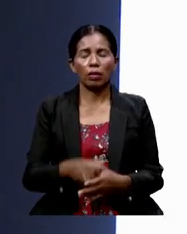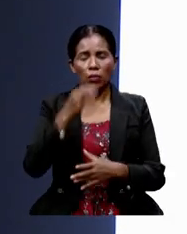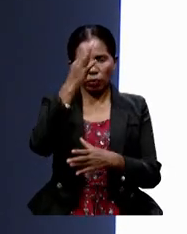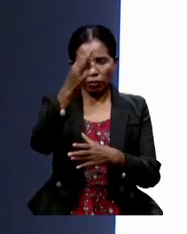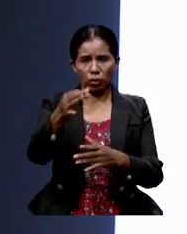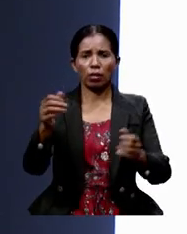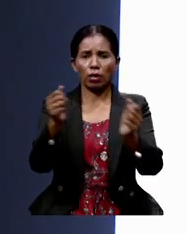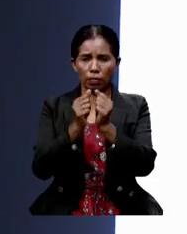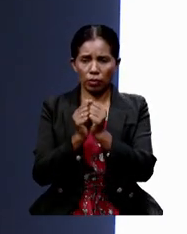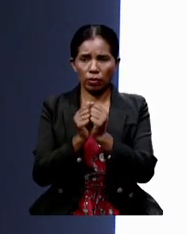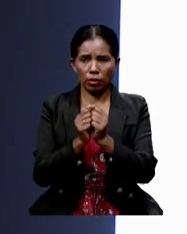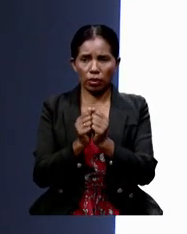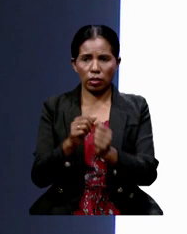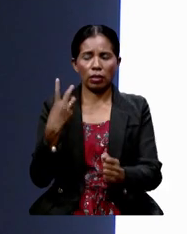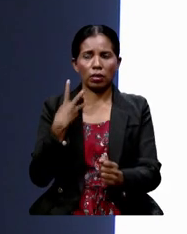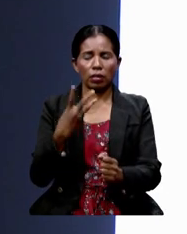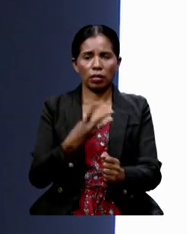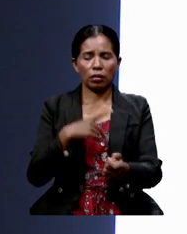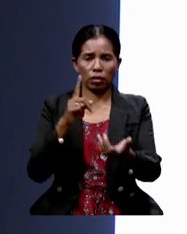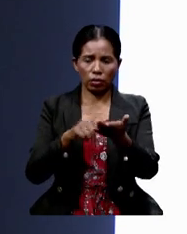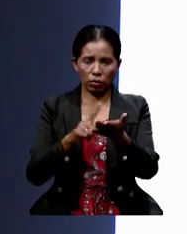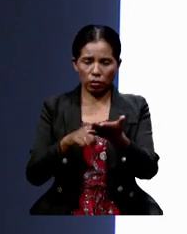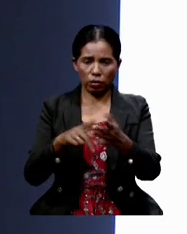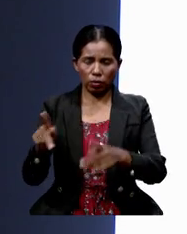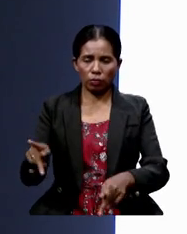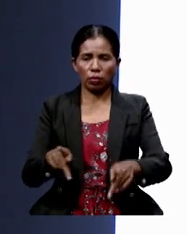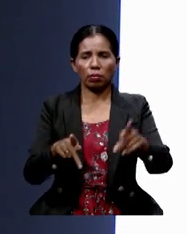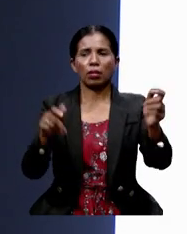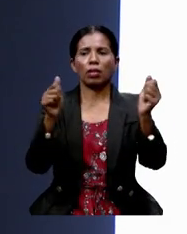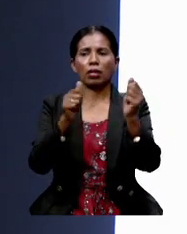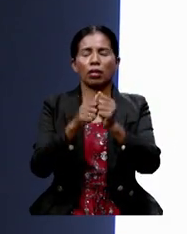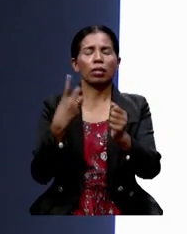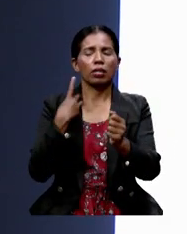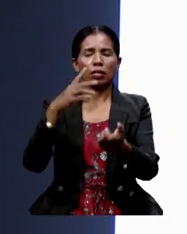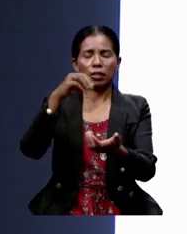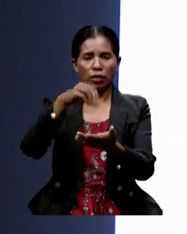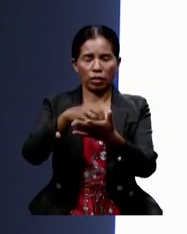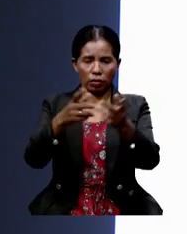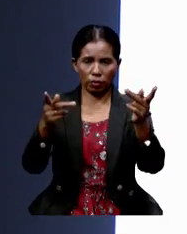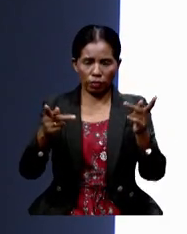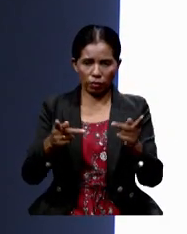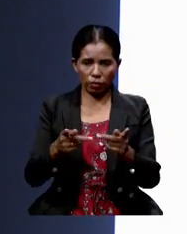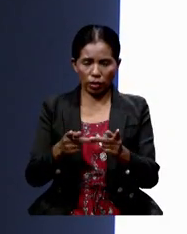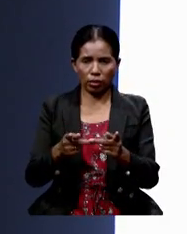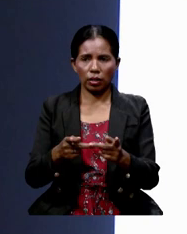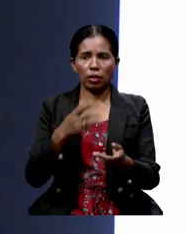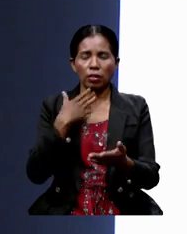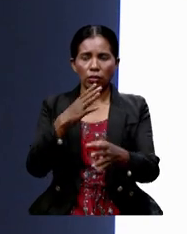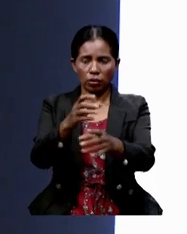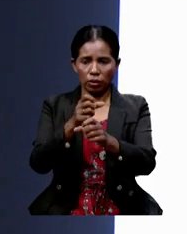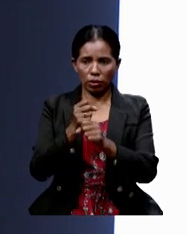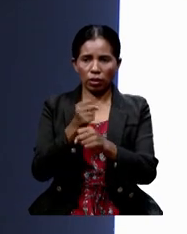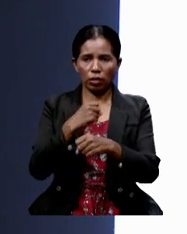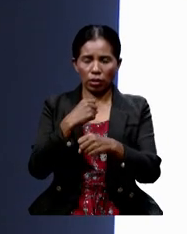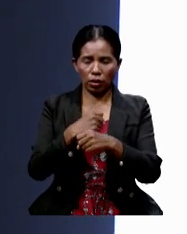há muito, eu li a Itália discussão hoje, há muito que está criando ambiente conducivo onde o